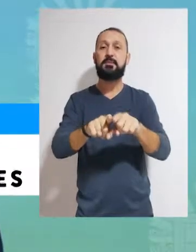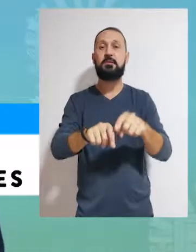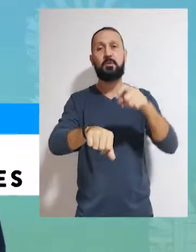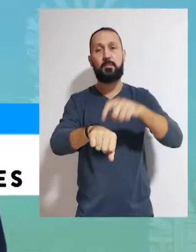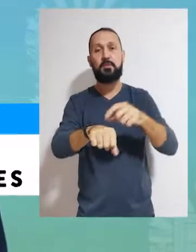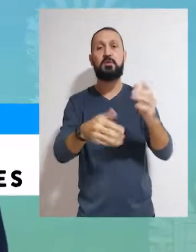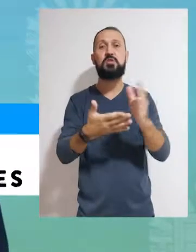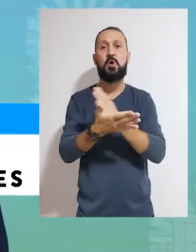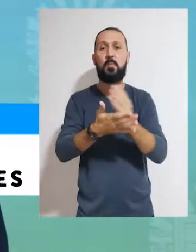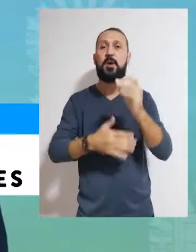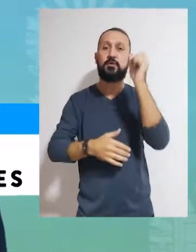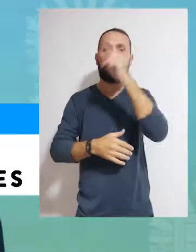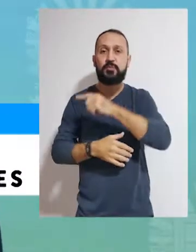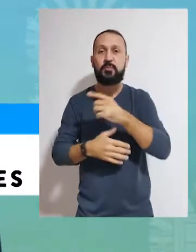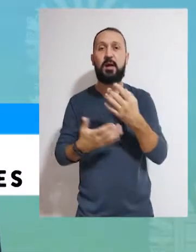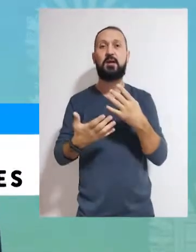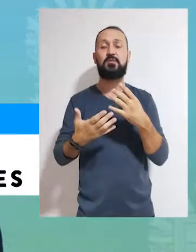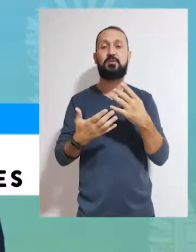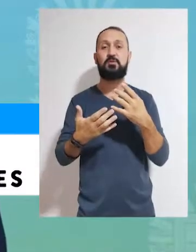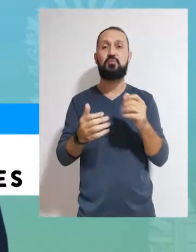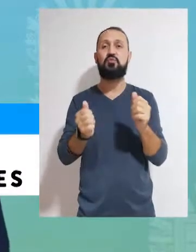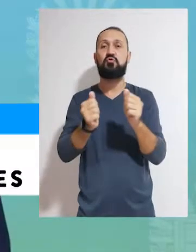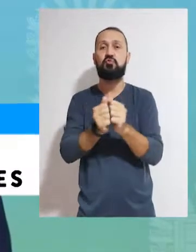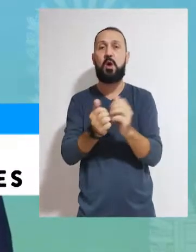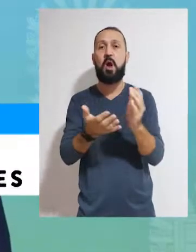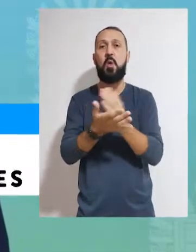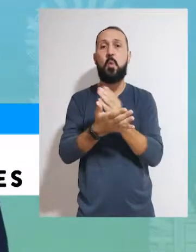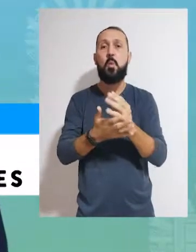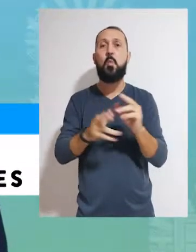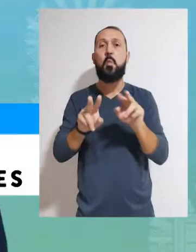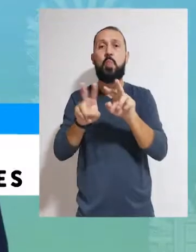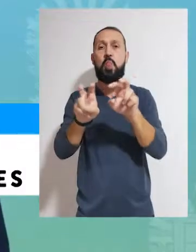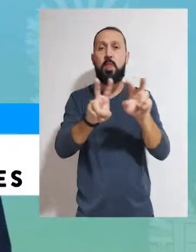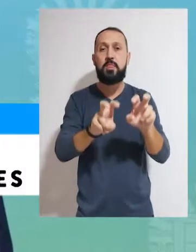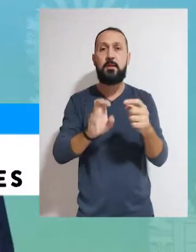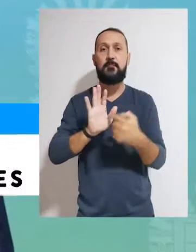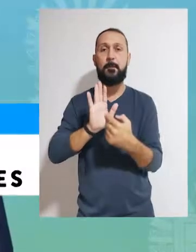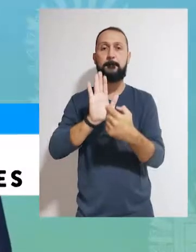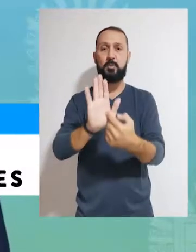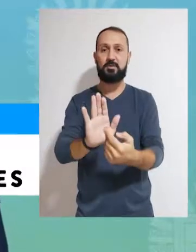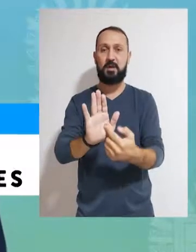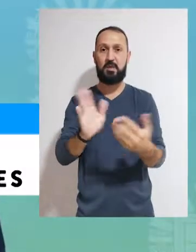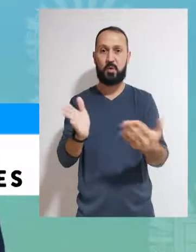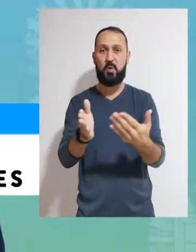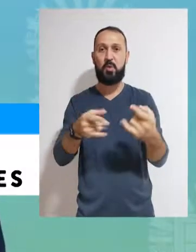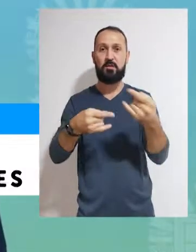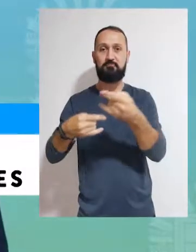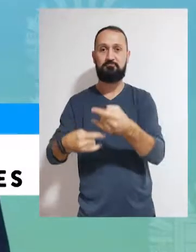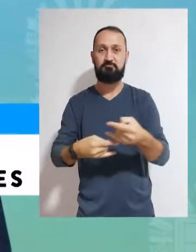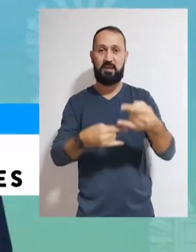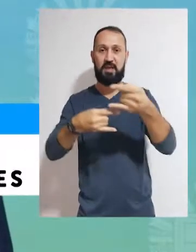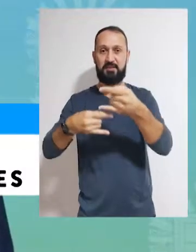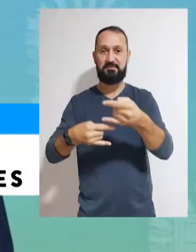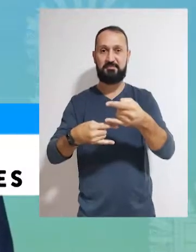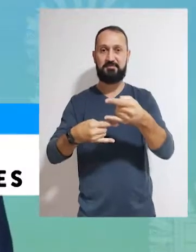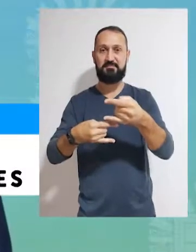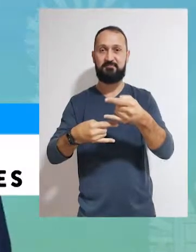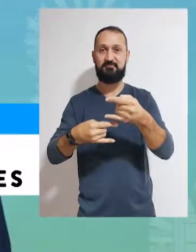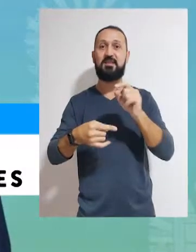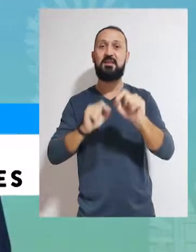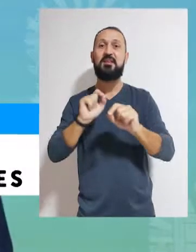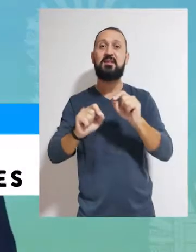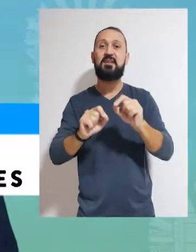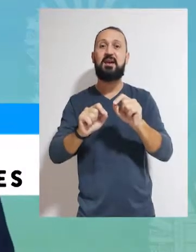parceira também na resolução de algumas dificuldades, de algumas questões que foram expostas nessa live